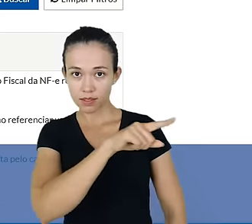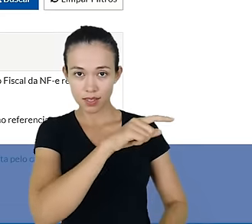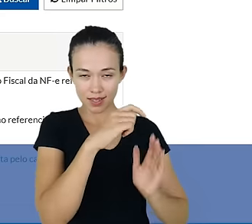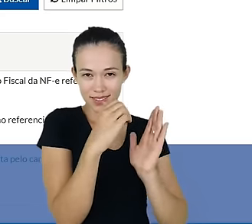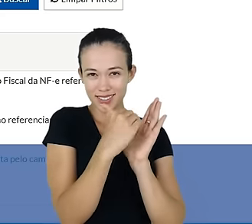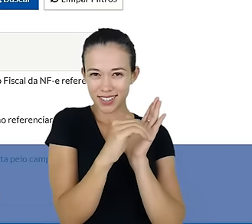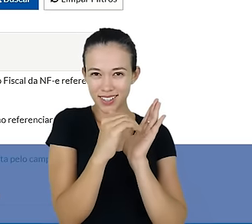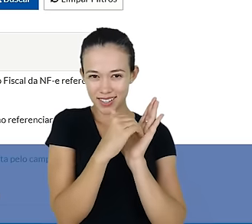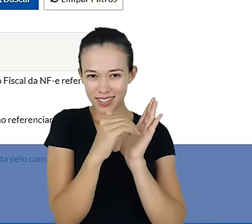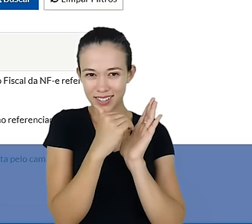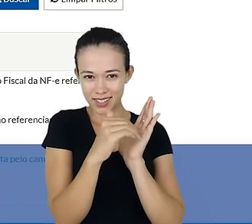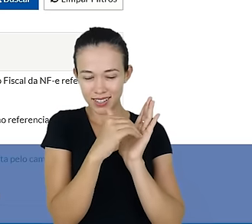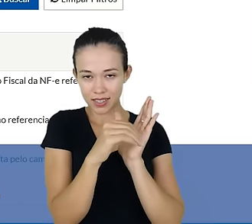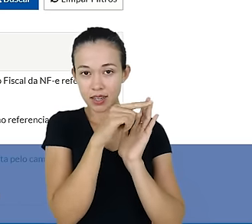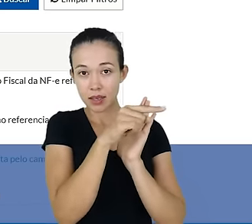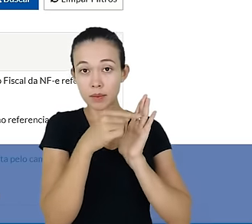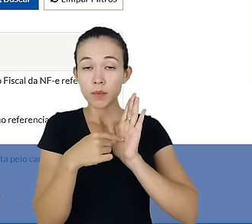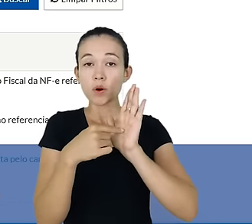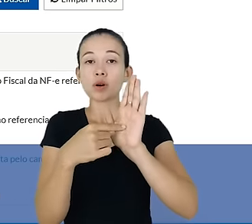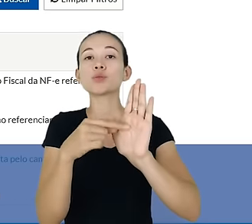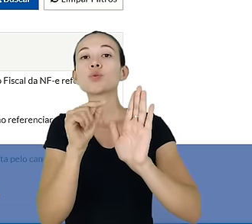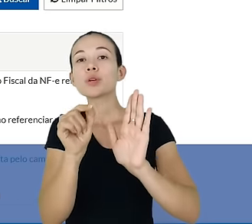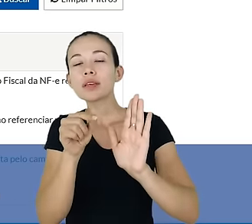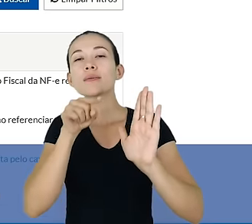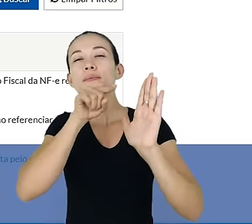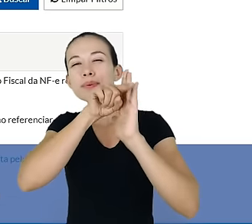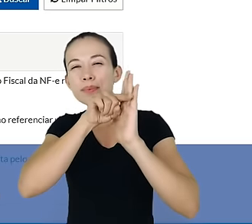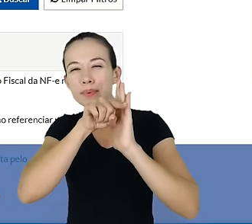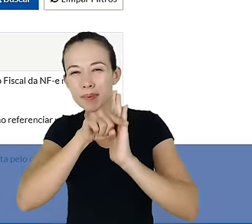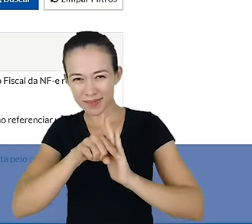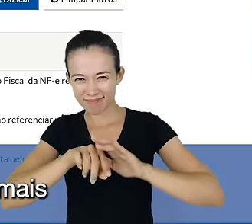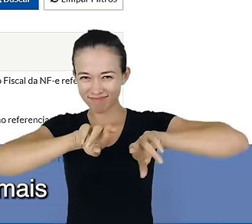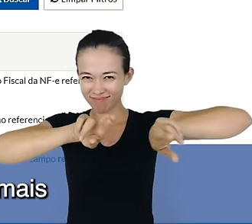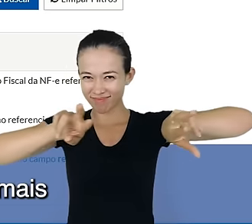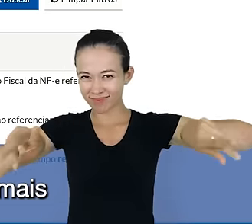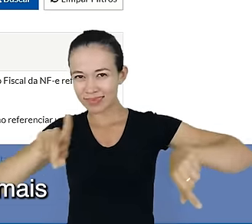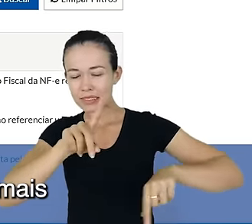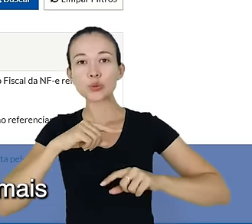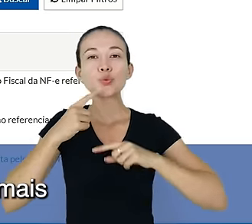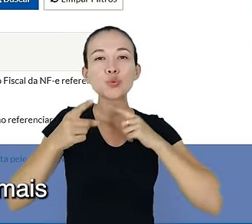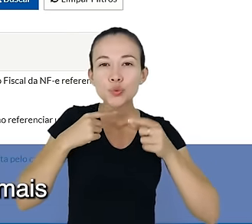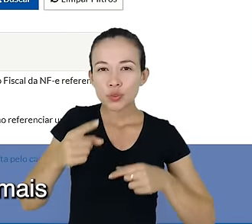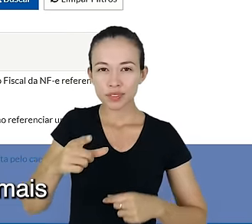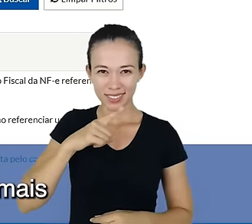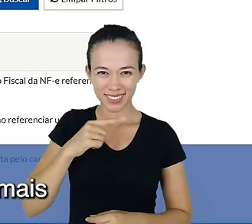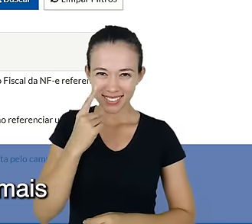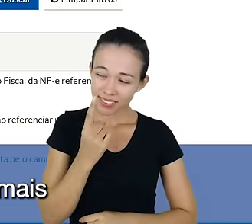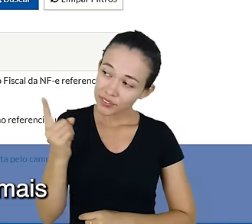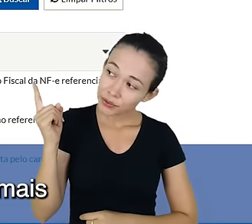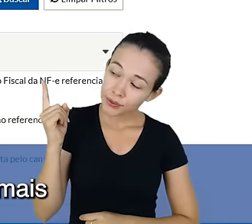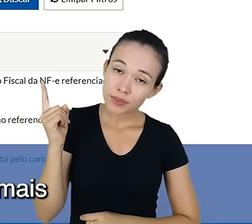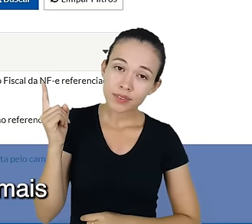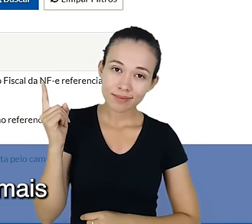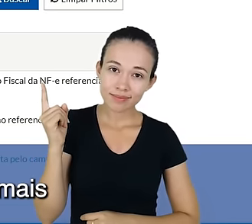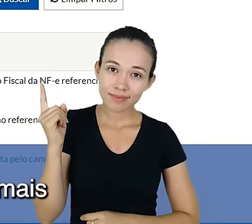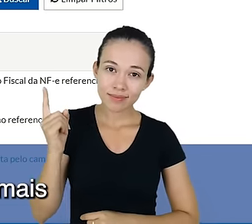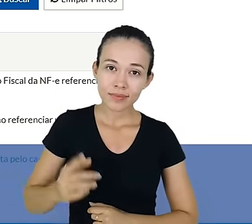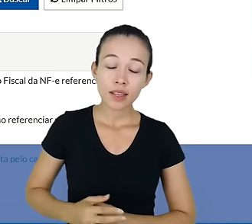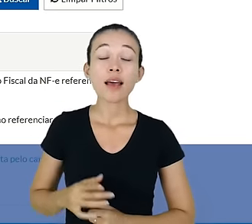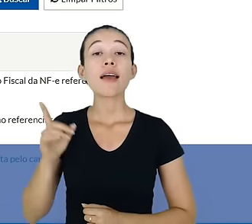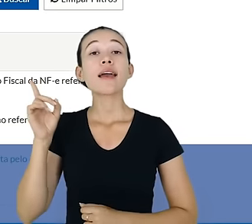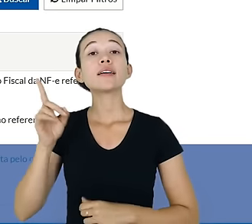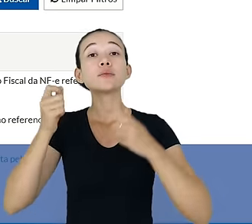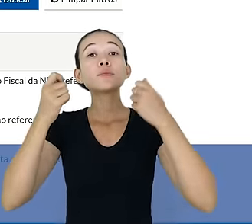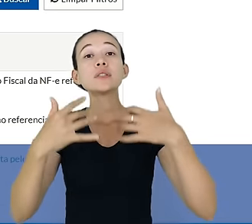Vou acessar tô acessando aqui o perguntas frequentes para falar sobre o credenciamento vocês vão perceber que ele não exige mais